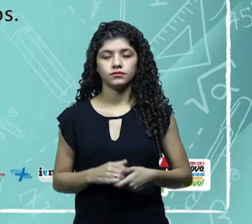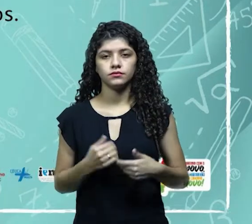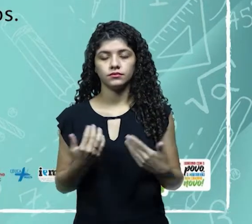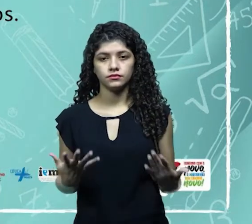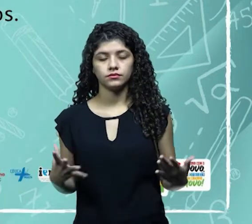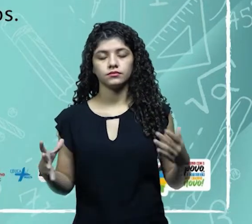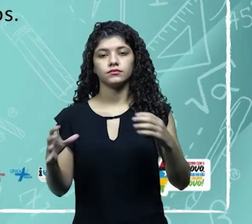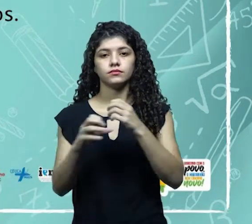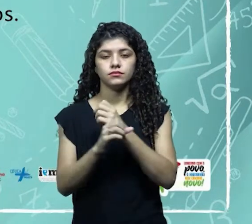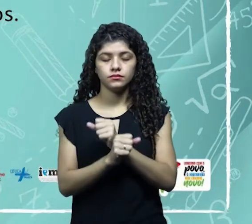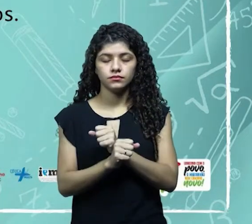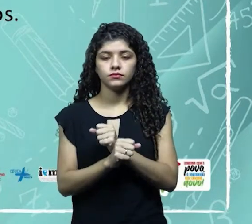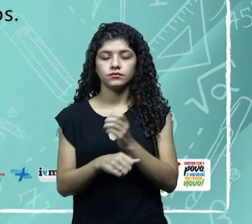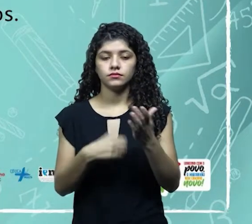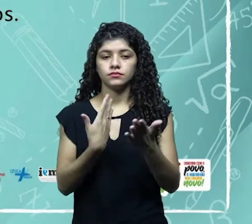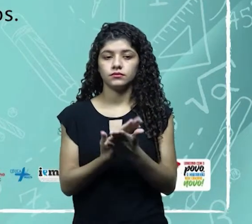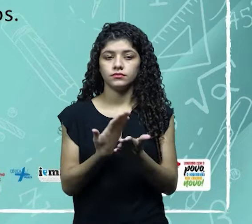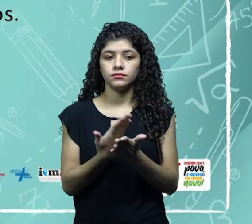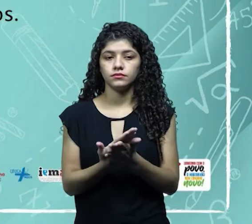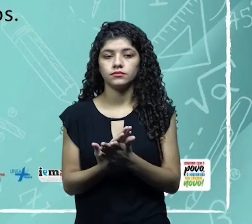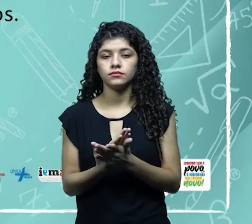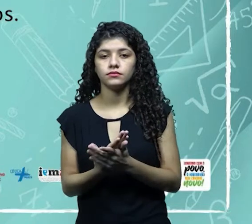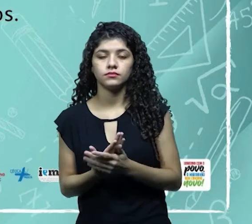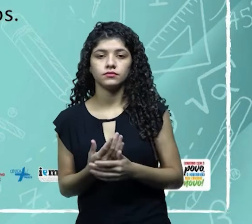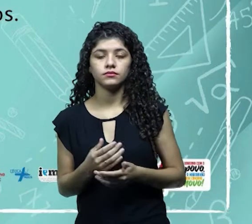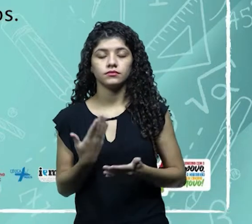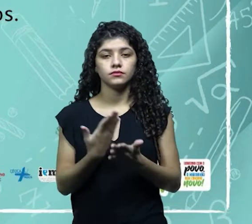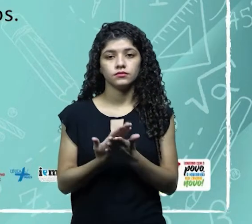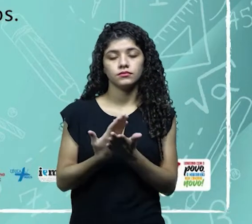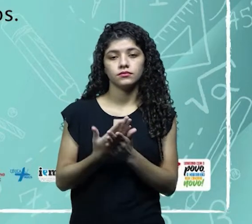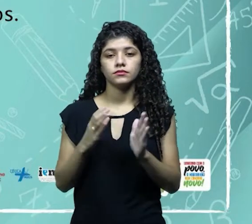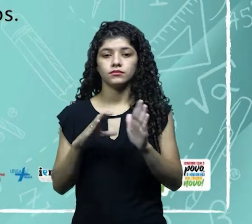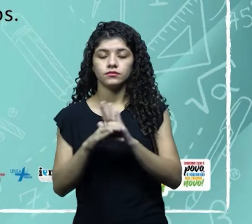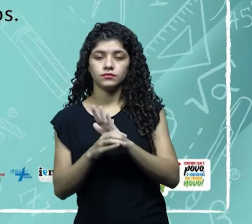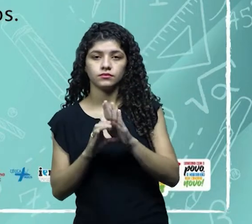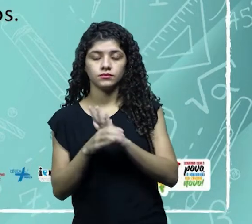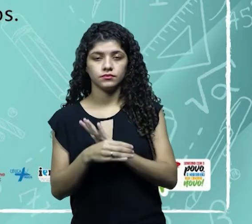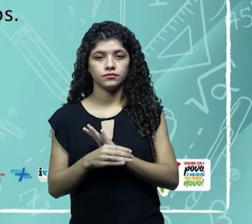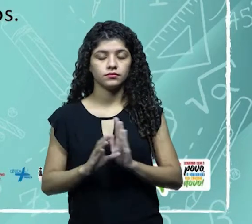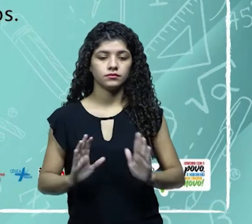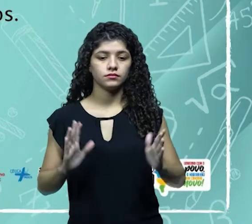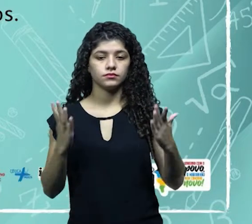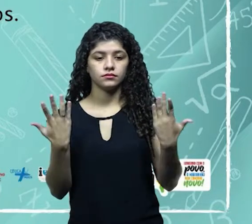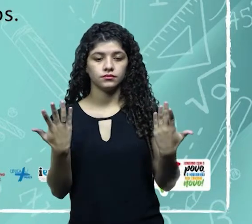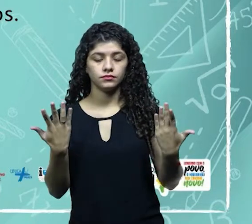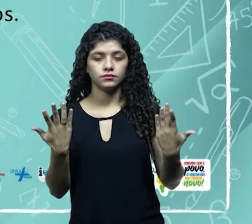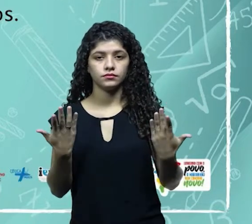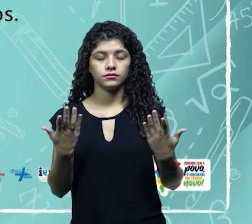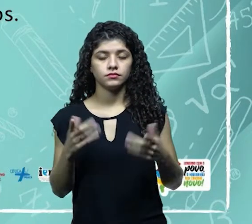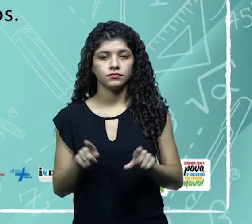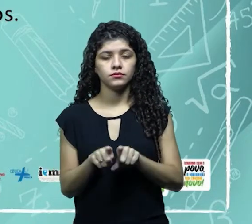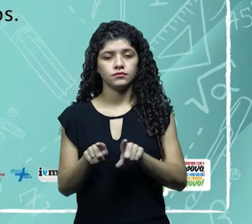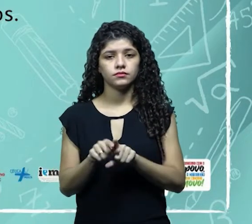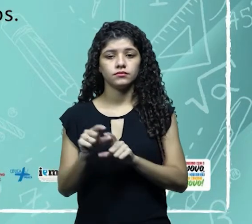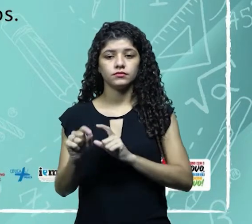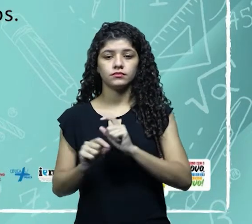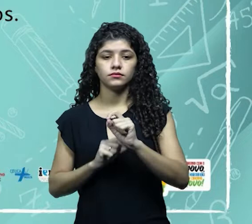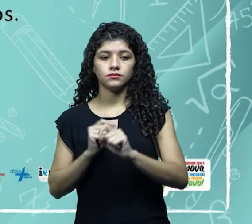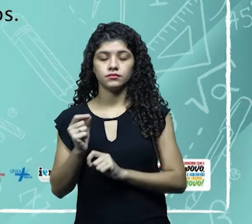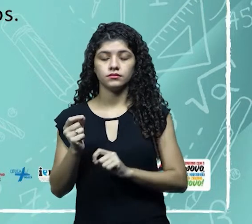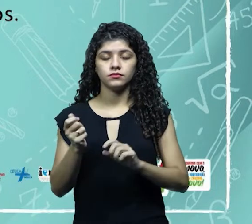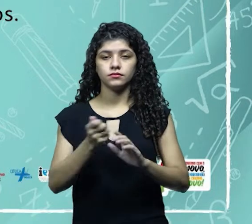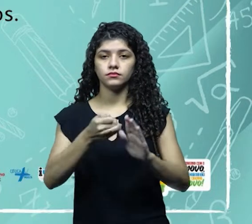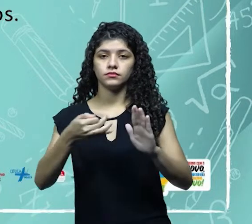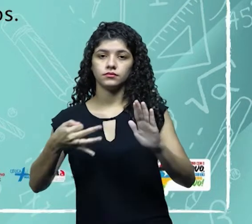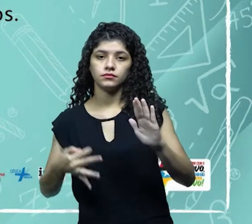e a gente viu Nessa aula é um pouco do conceito de eventos segundo alguns autores vimos